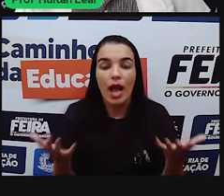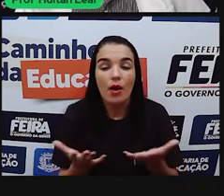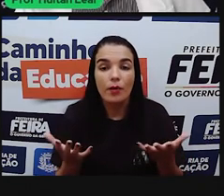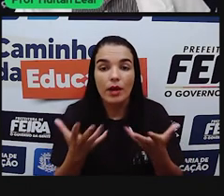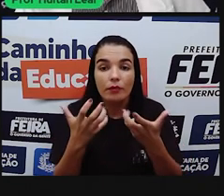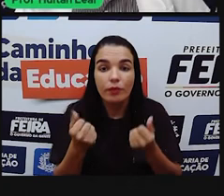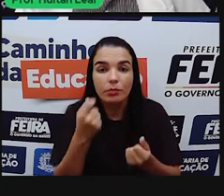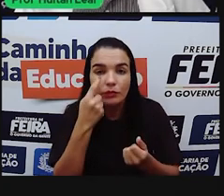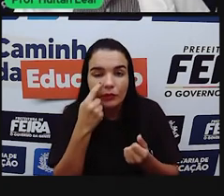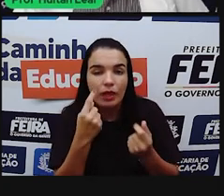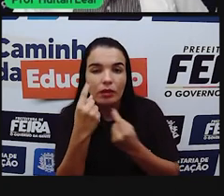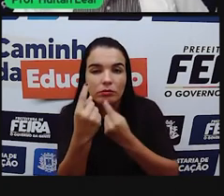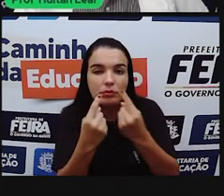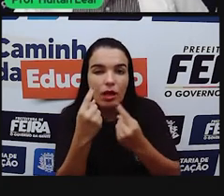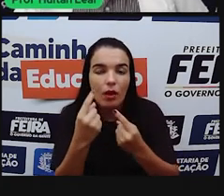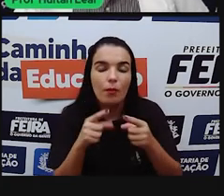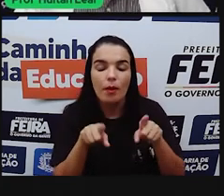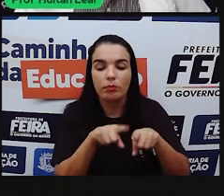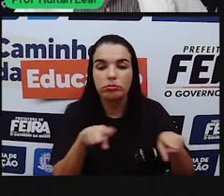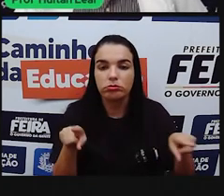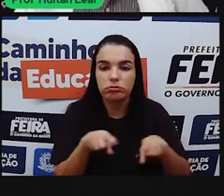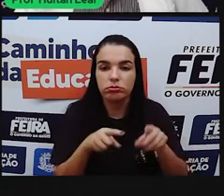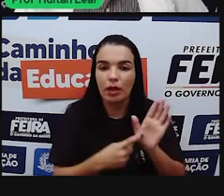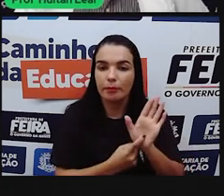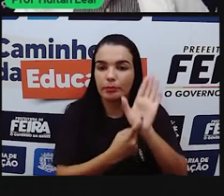a execução e a letra de uma canção deles,